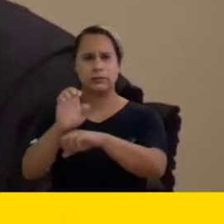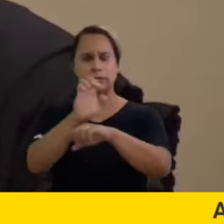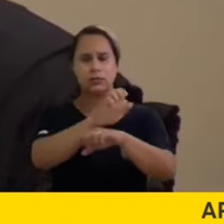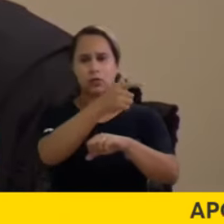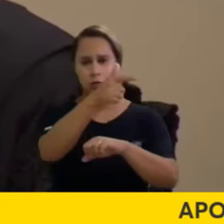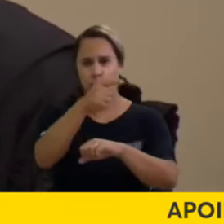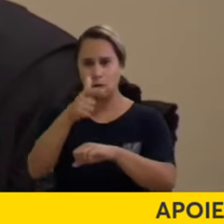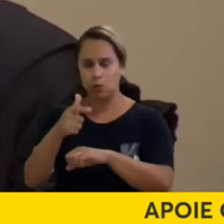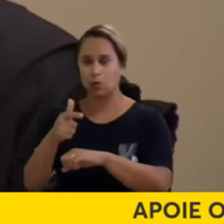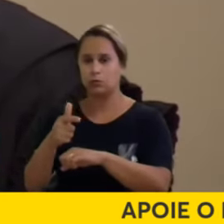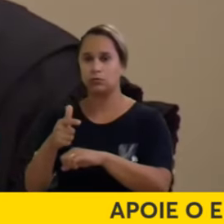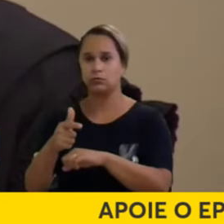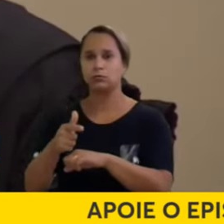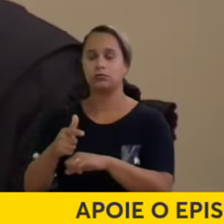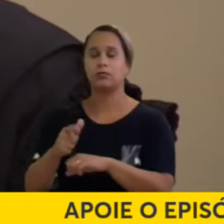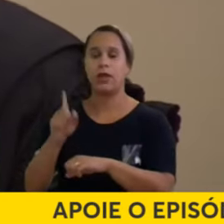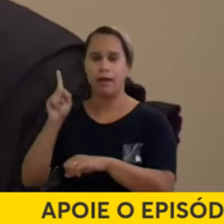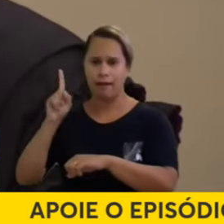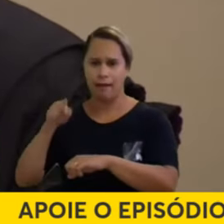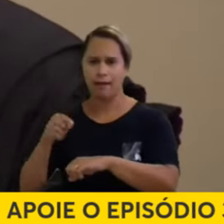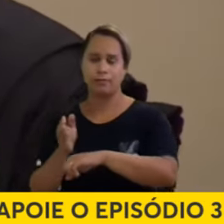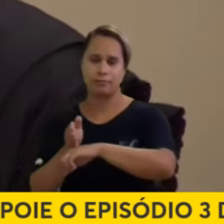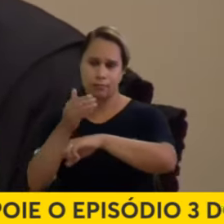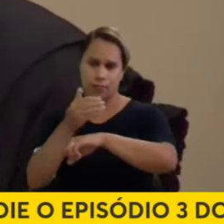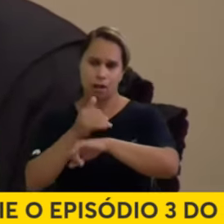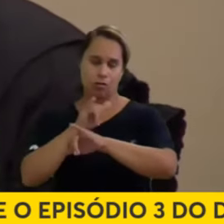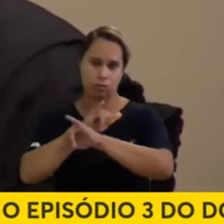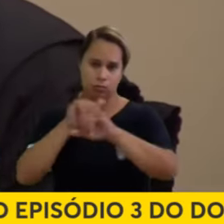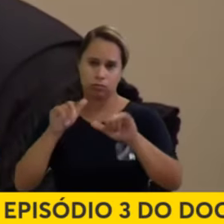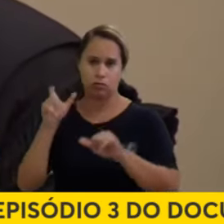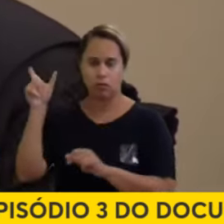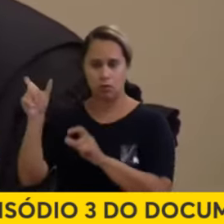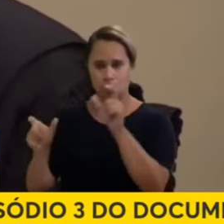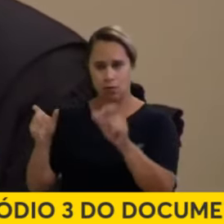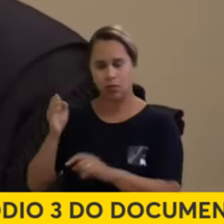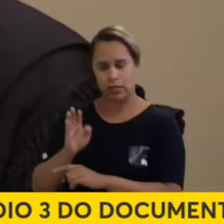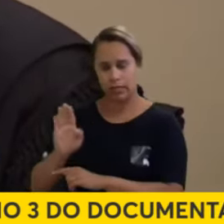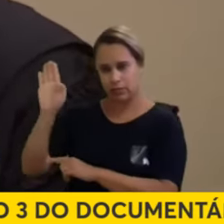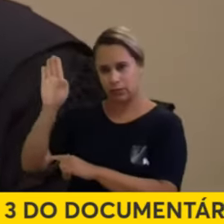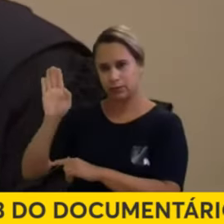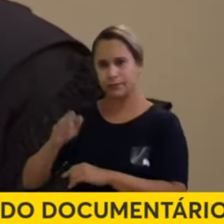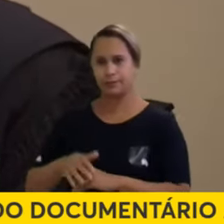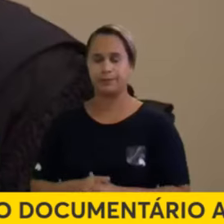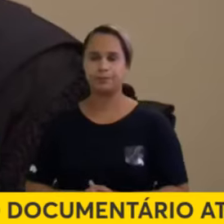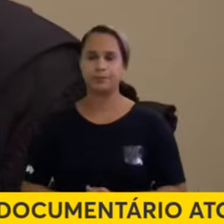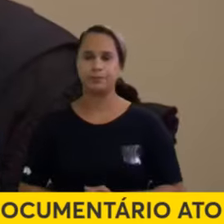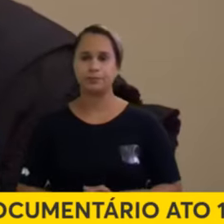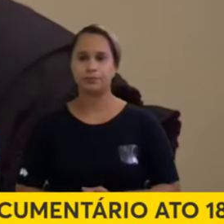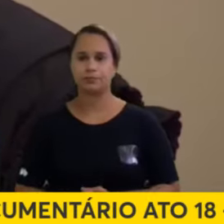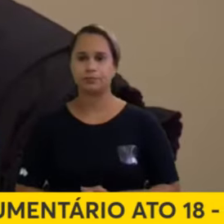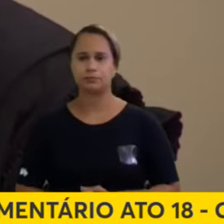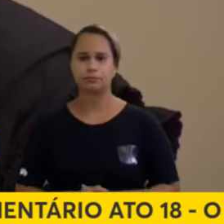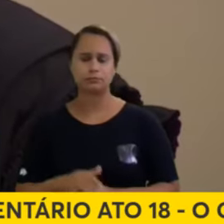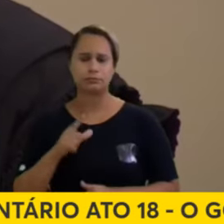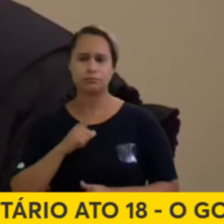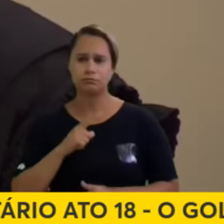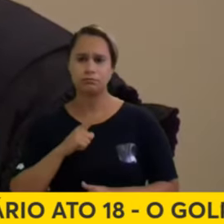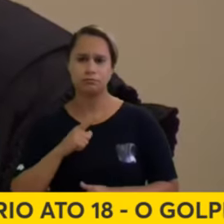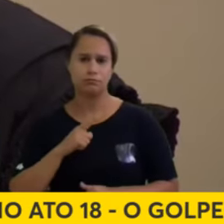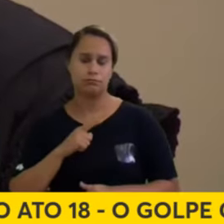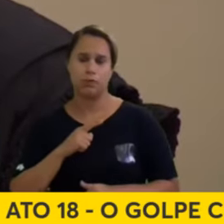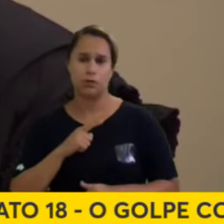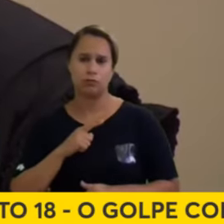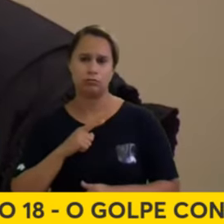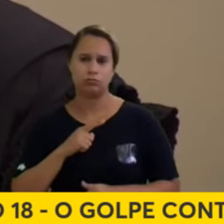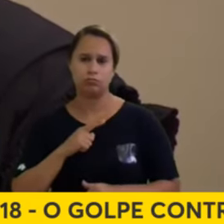investigados de outra parte é evidente que nas viagens dentro do Estado pagas pelo partido existe a conotação de pré-campanha afinal de